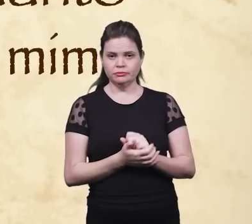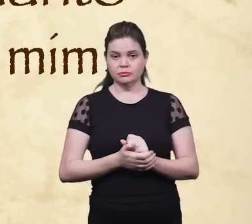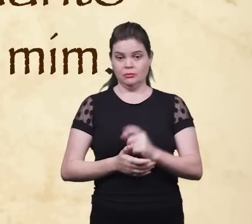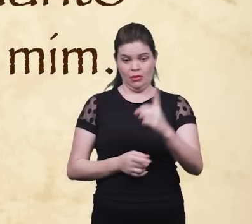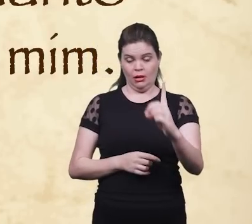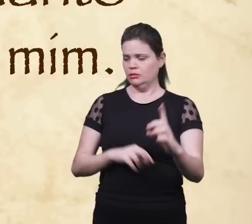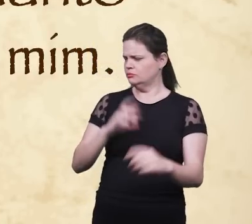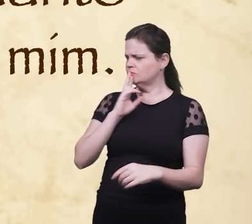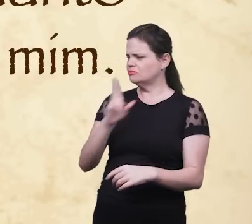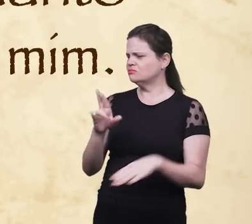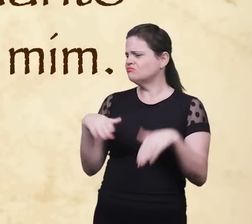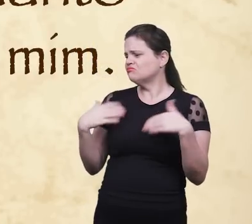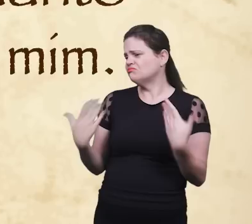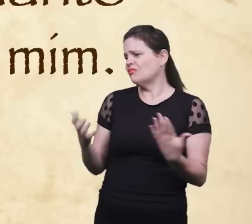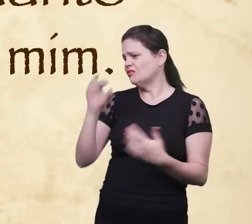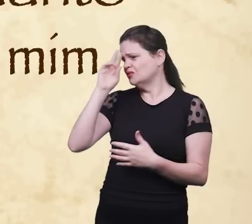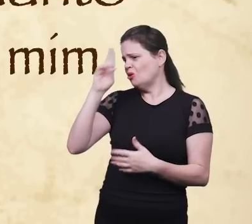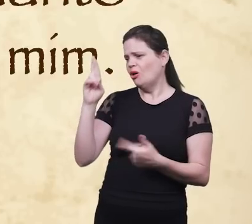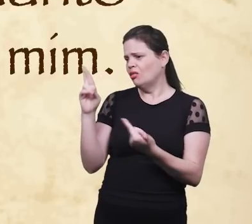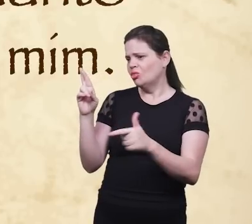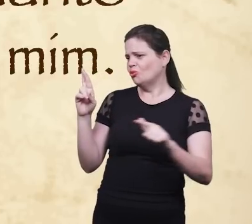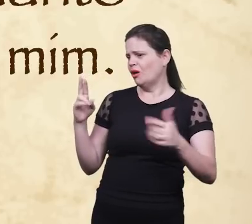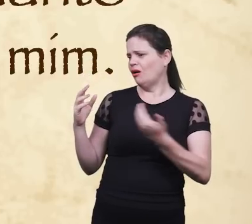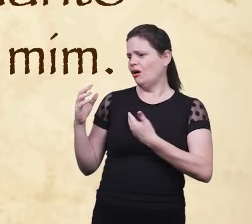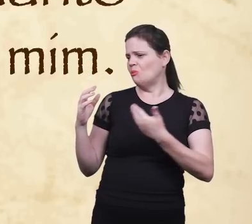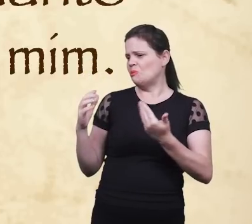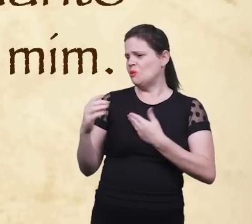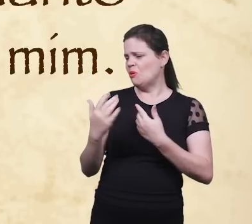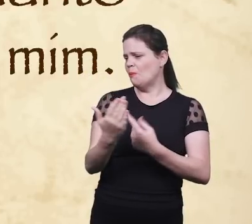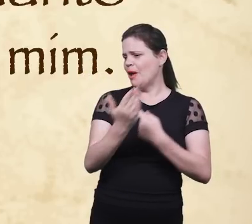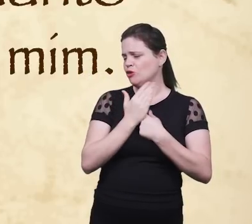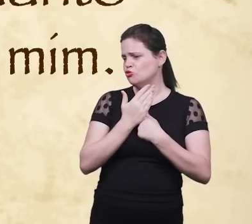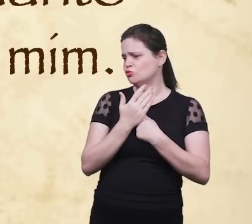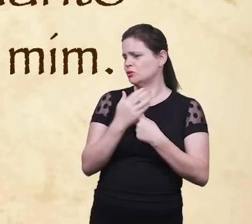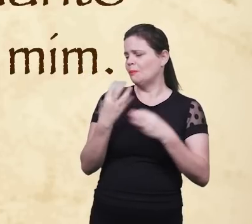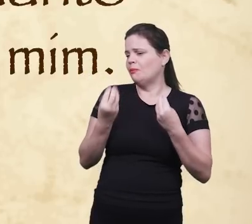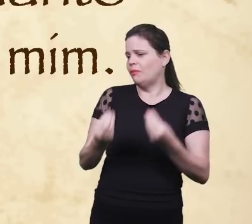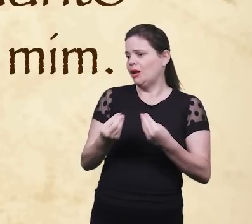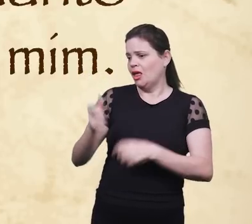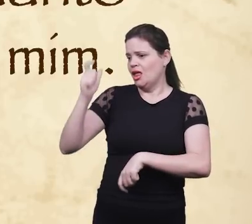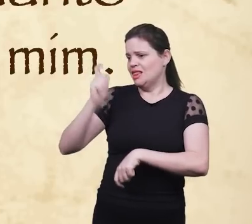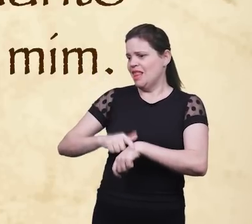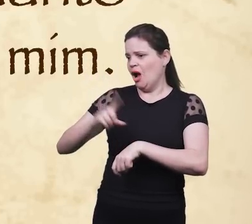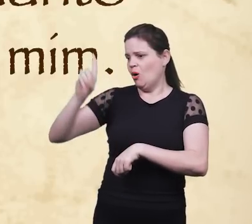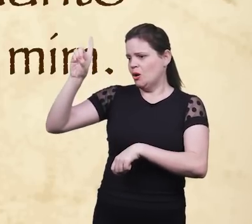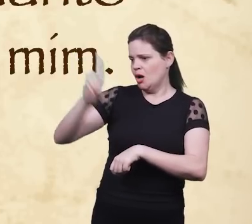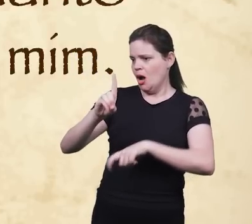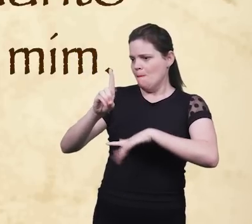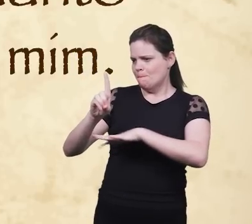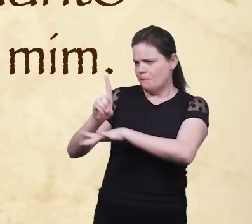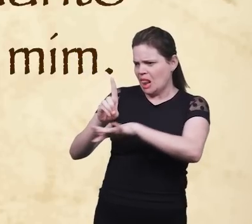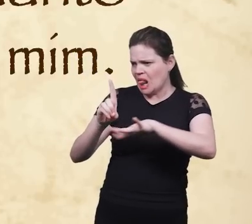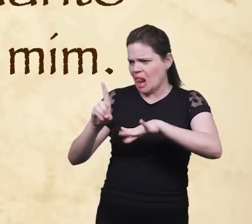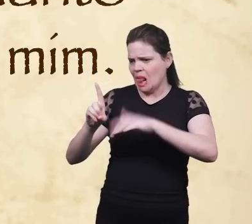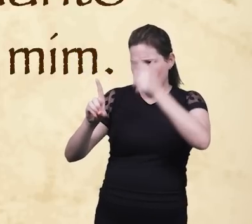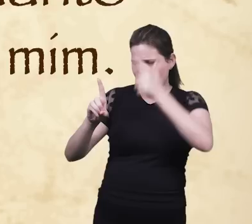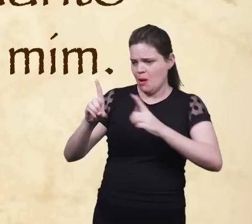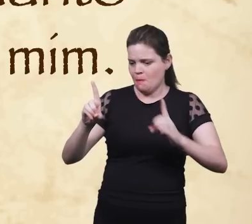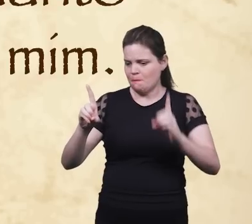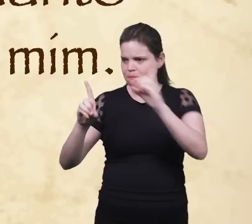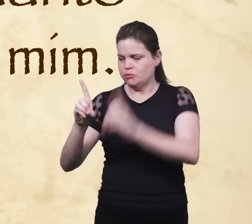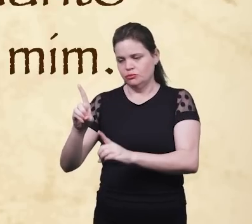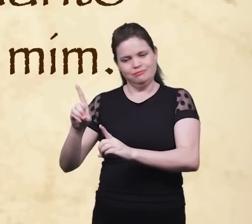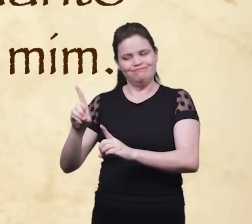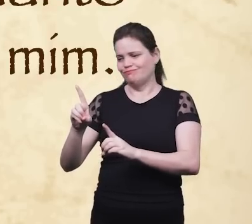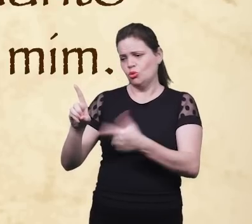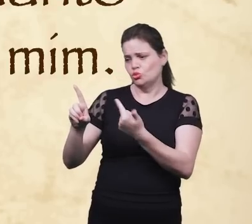respondeu: Senhor, não tenho homem algum que, quando a água é agitada, me meta no tanque. Mas enquanto eu vou,